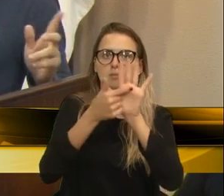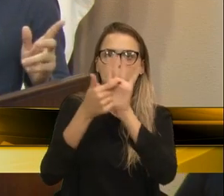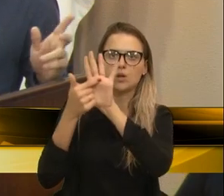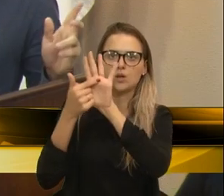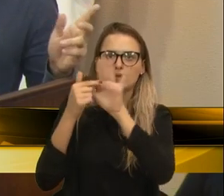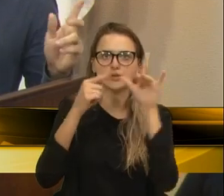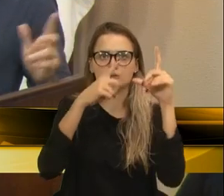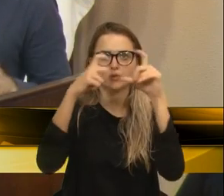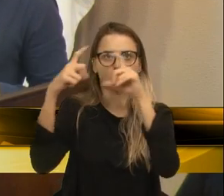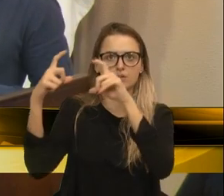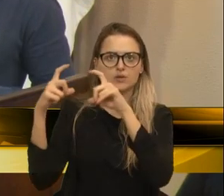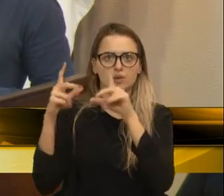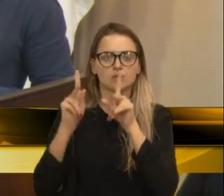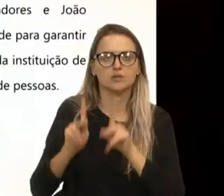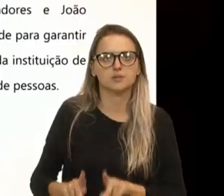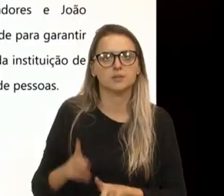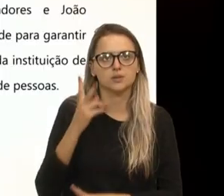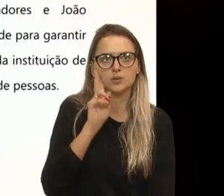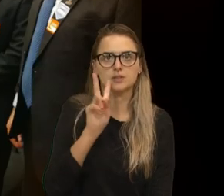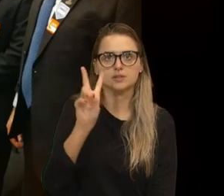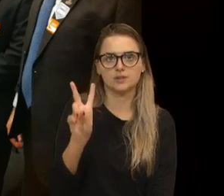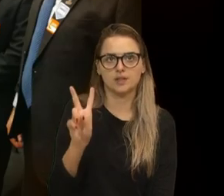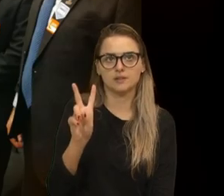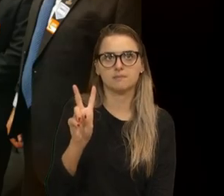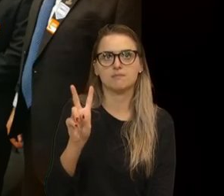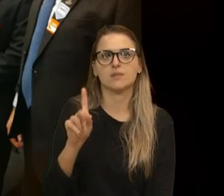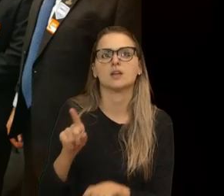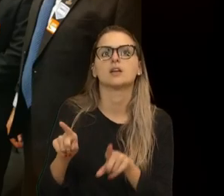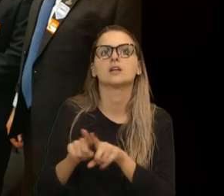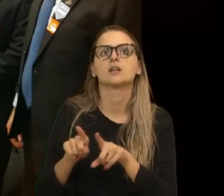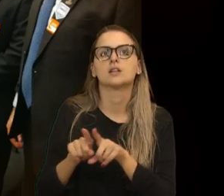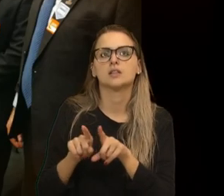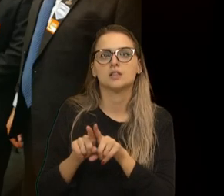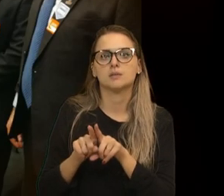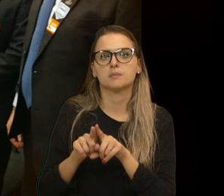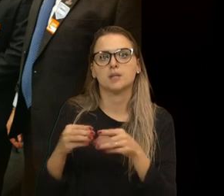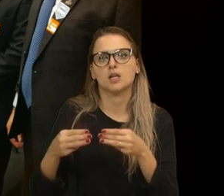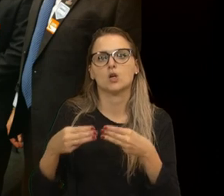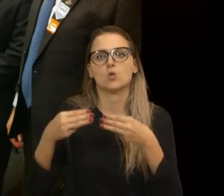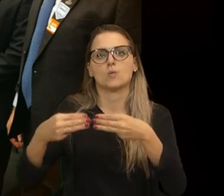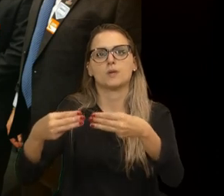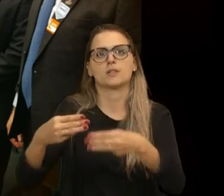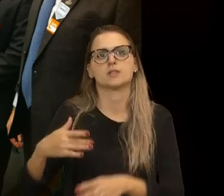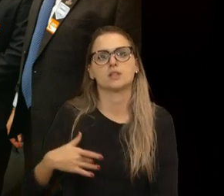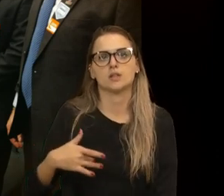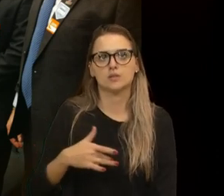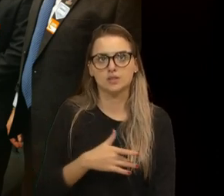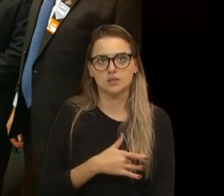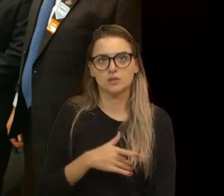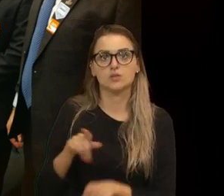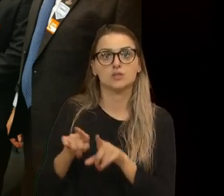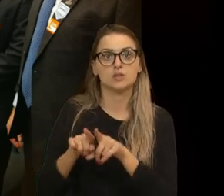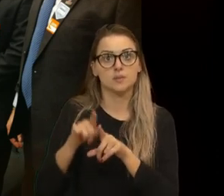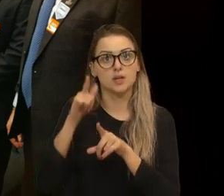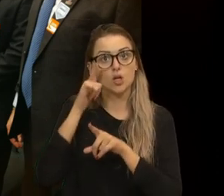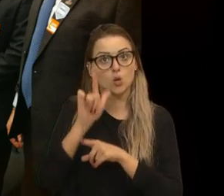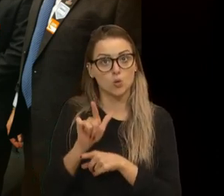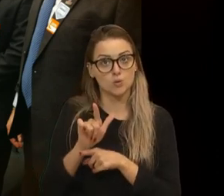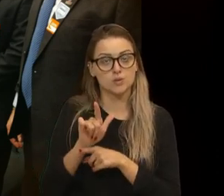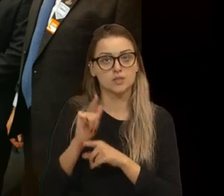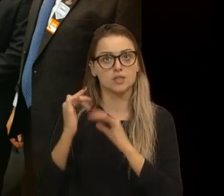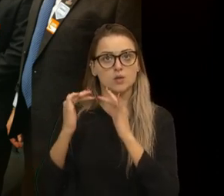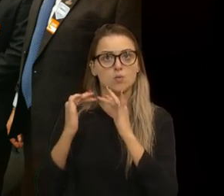aqui para o pessoal que está em casa nos acompanhar, e também com o Ministério da Saúde, foi conseguido um aparelho